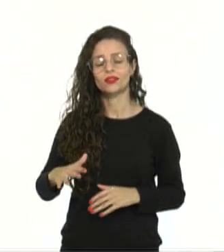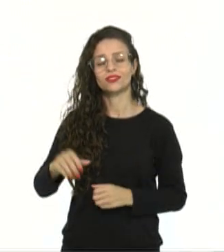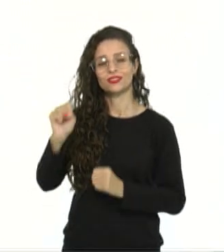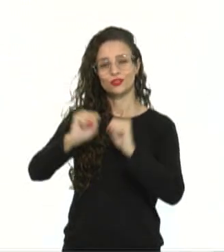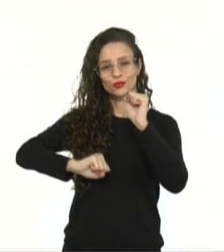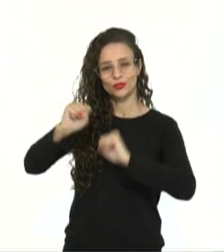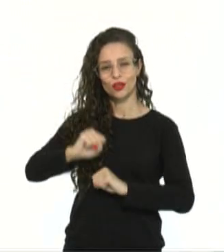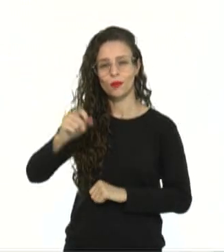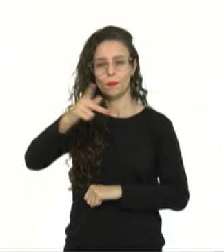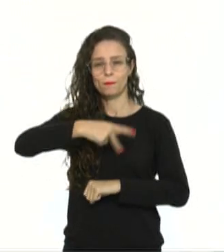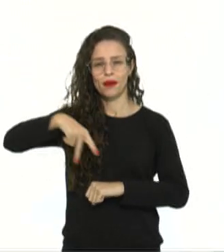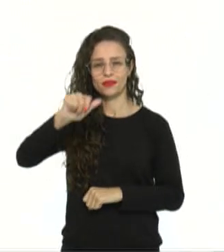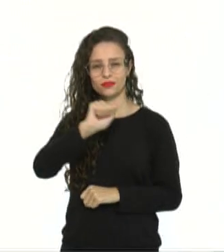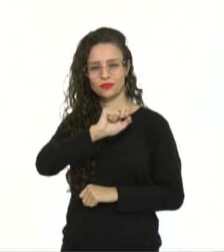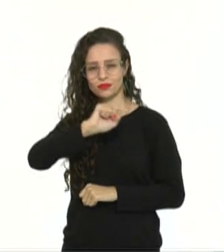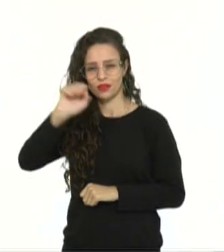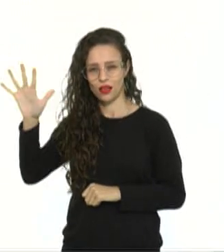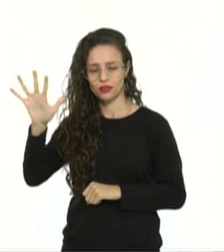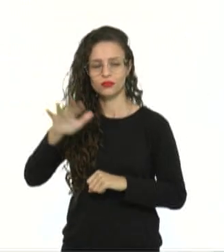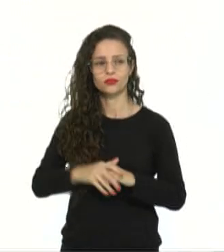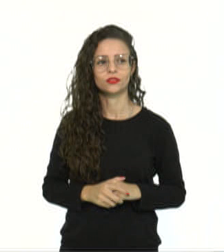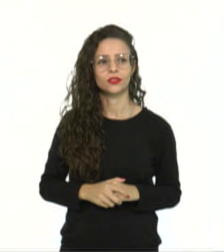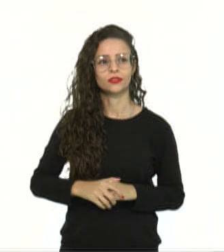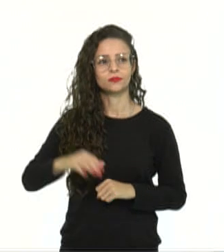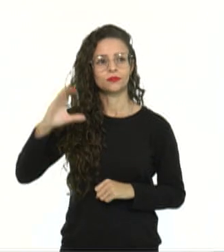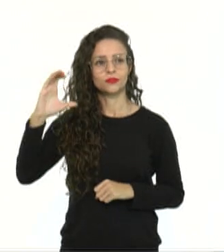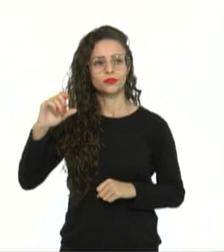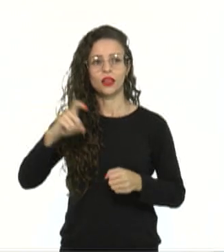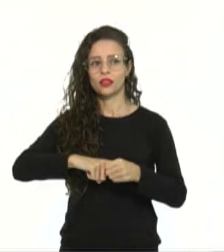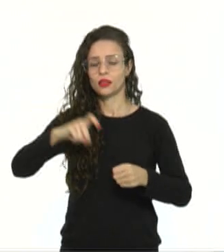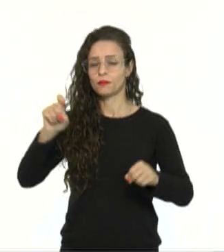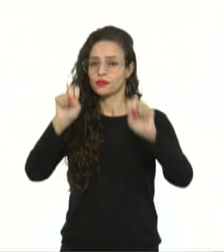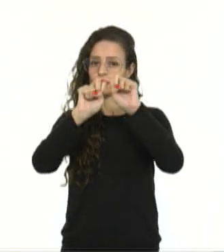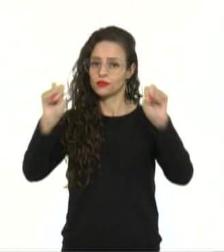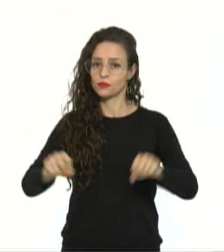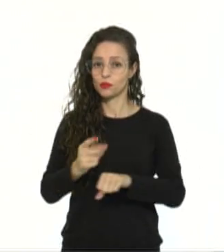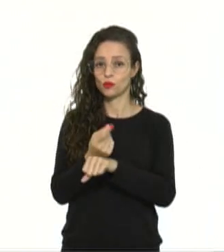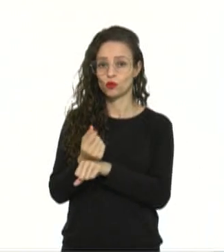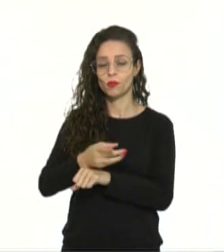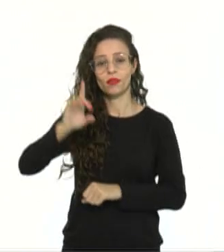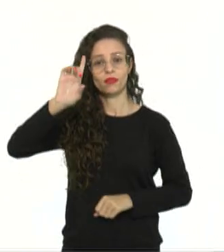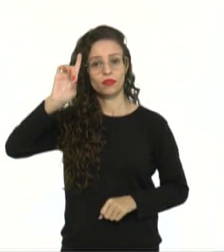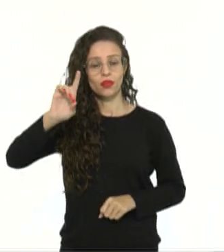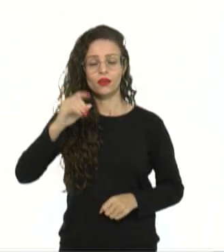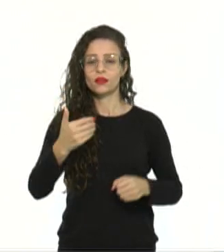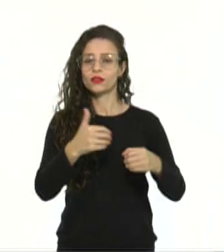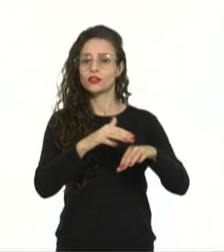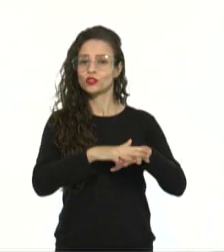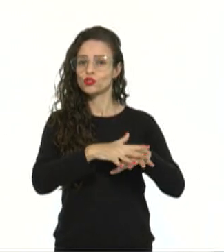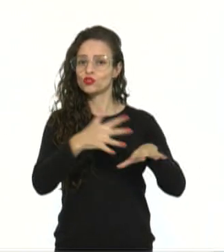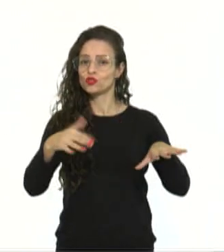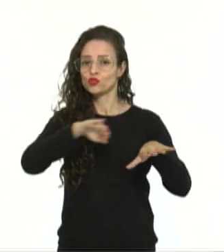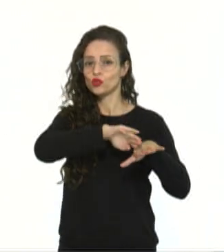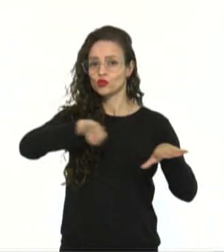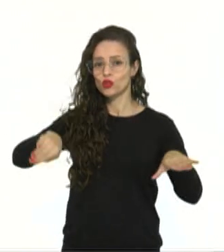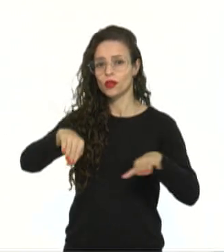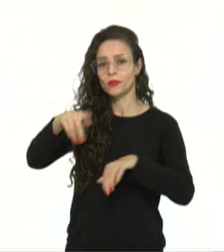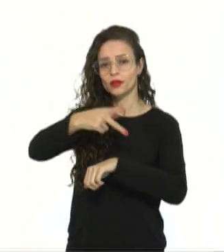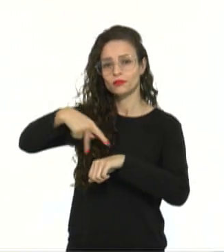asiáticos. C. Interdependência do sistema econômico. D. Isolamento político dos países desenvolvidos.